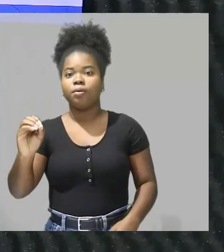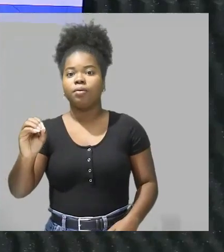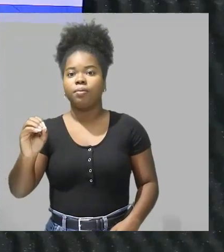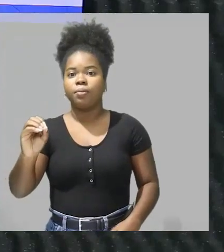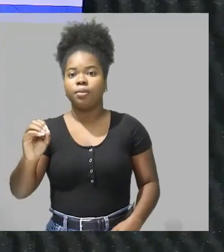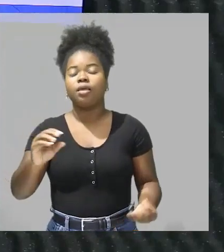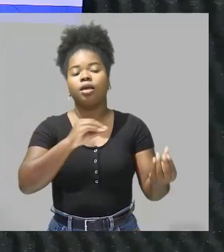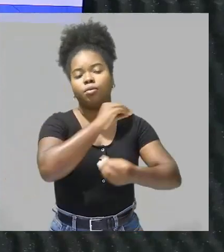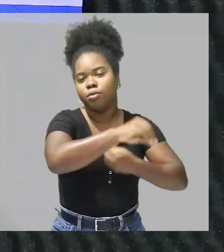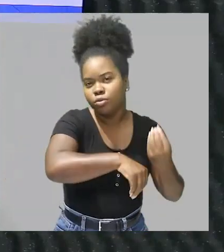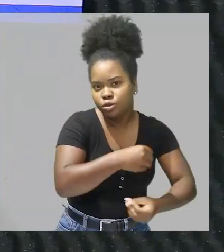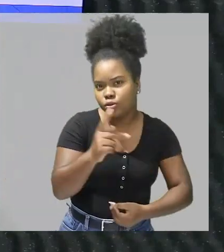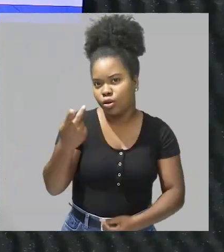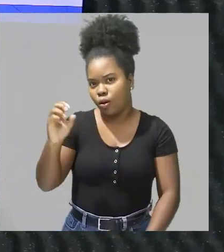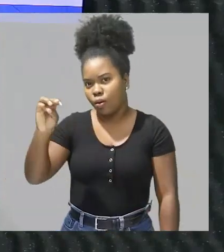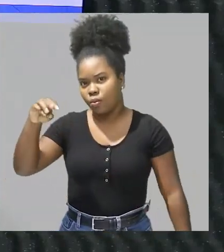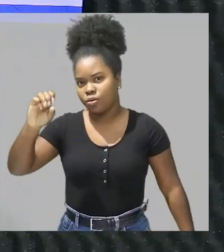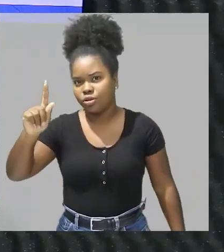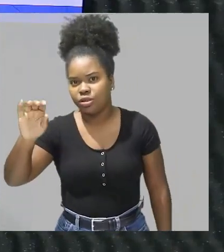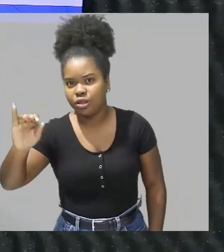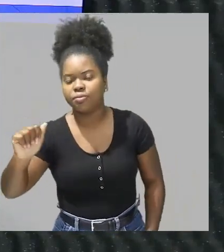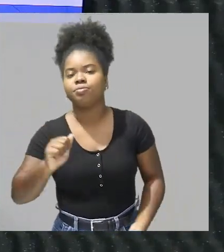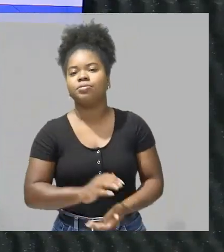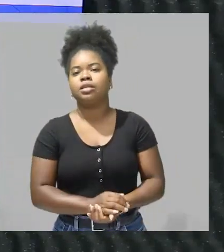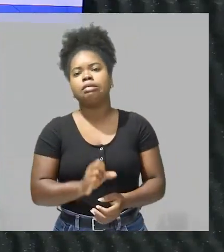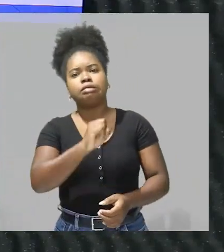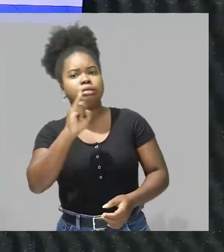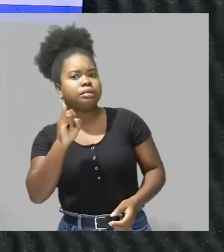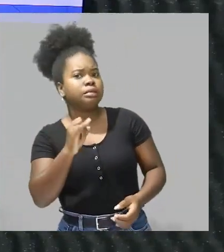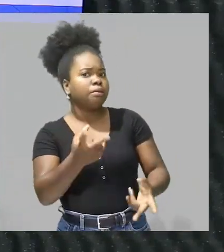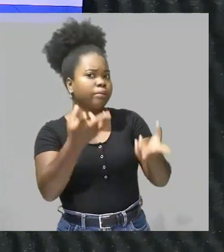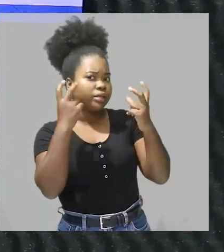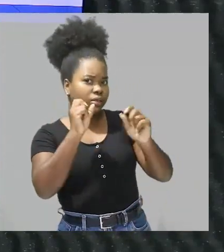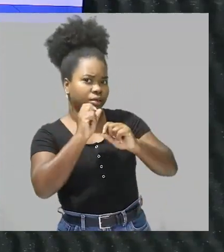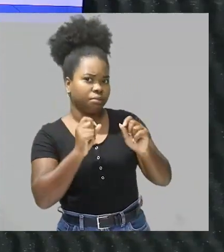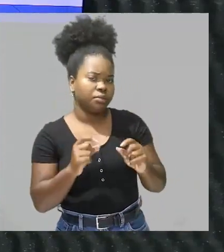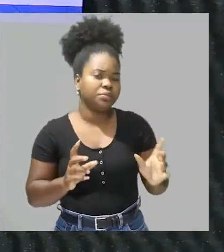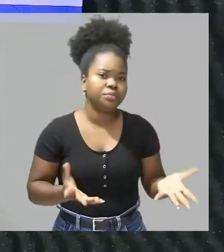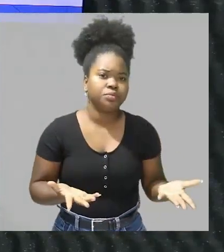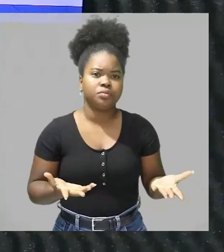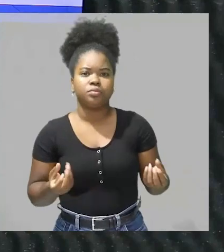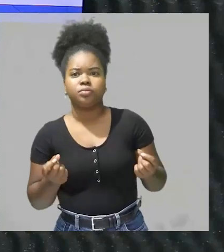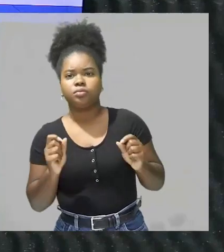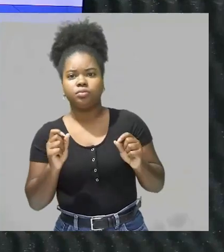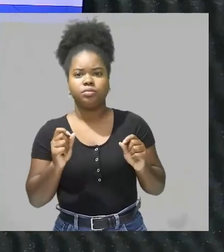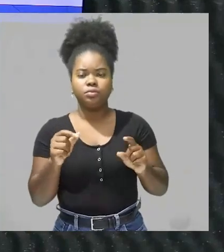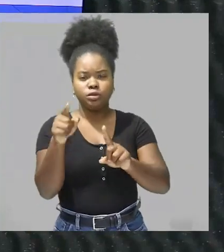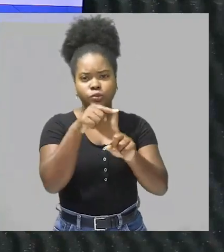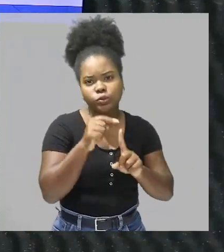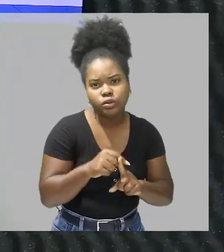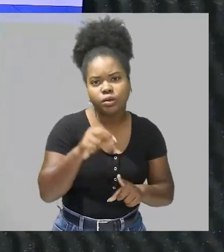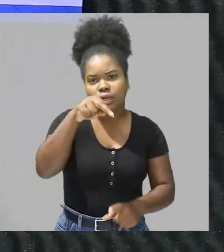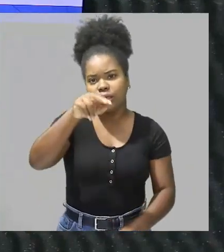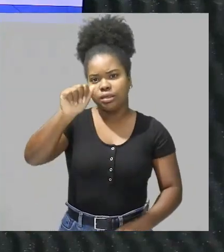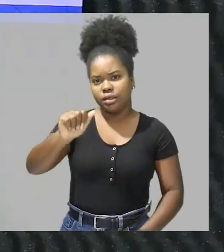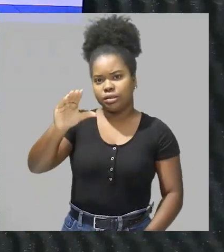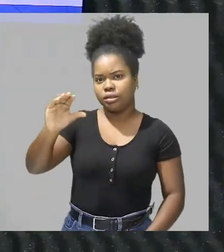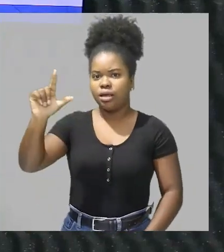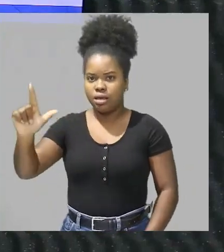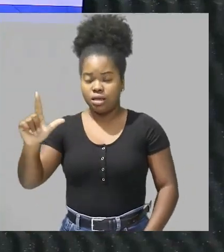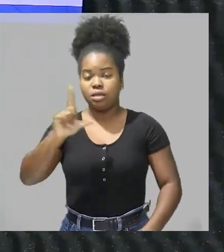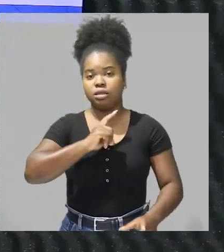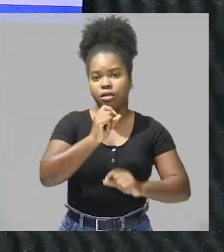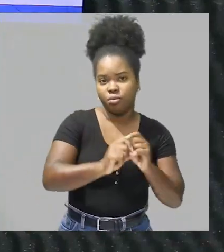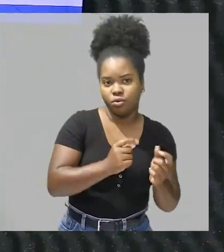homogênea isso a gente observar as fórmulas Ok nacl tem um elemento